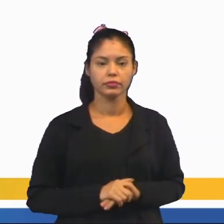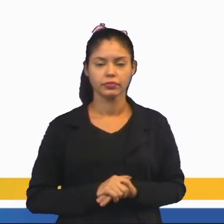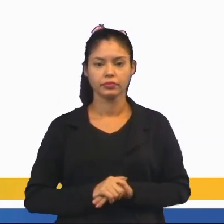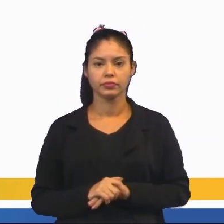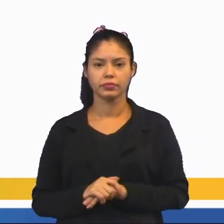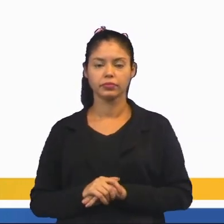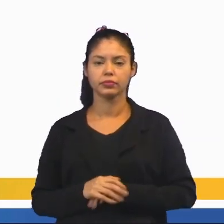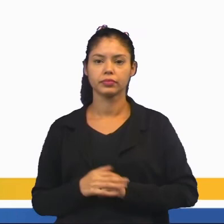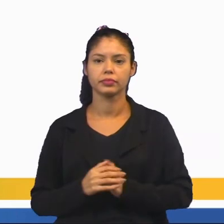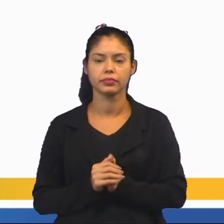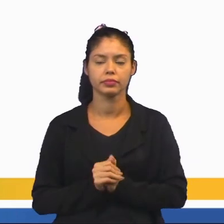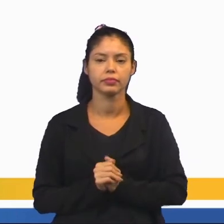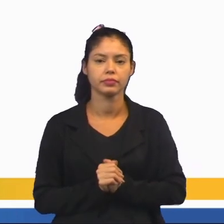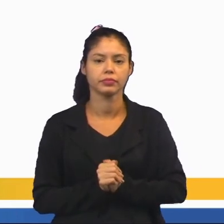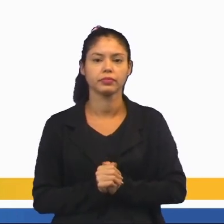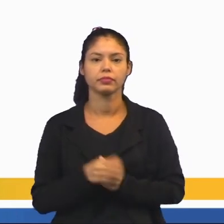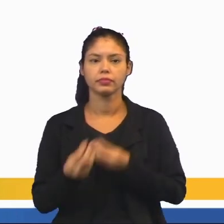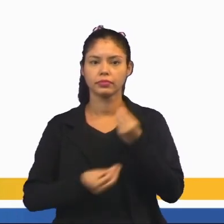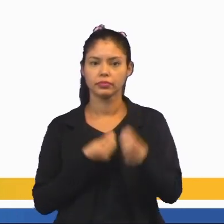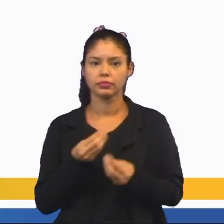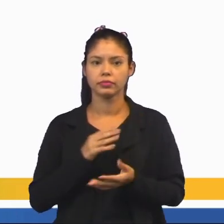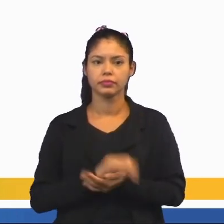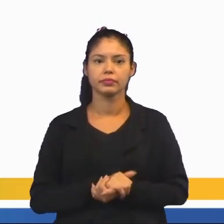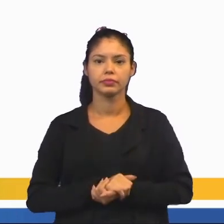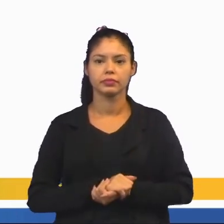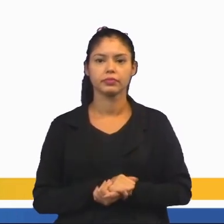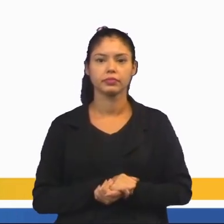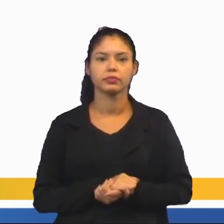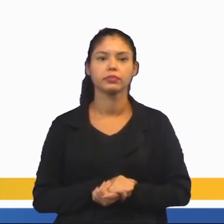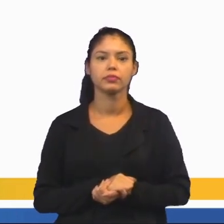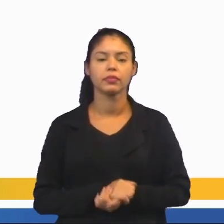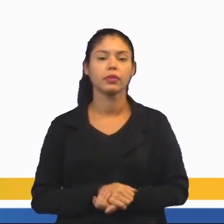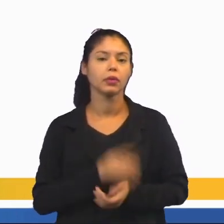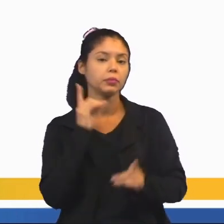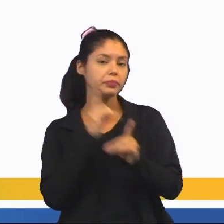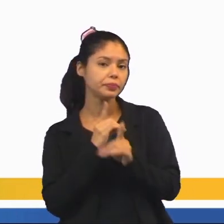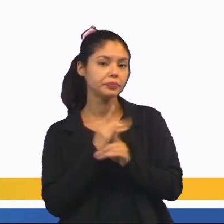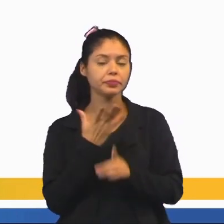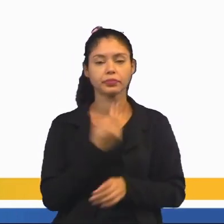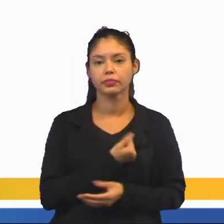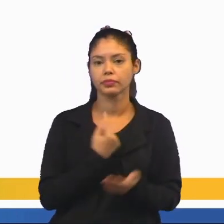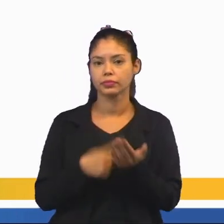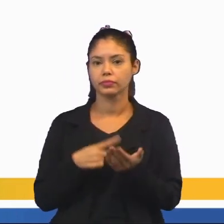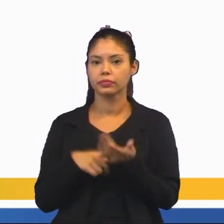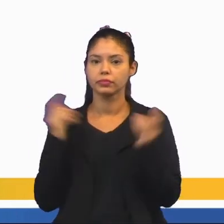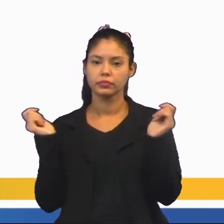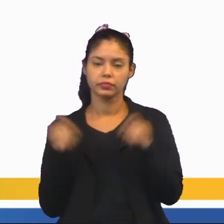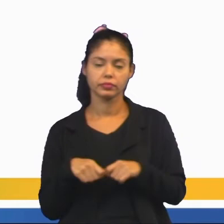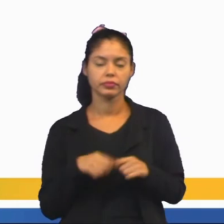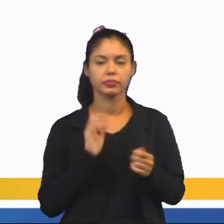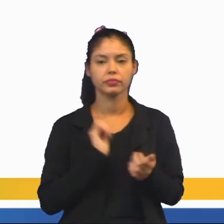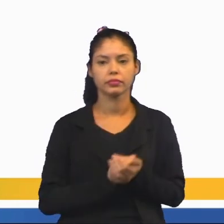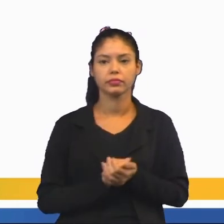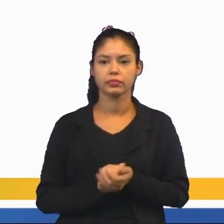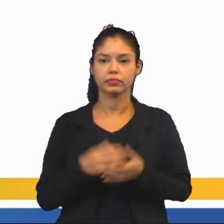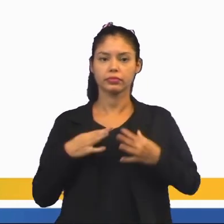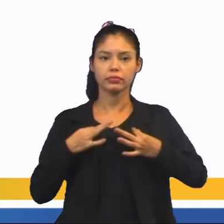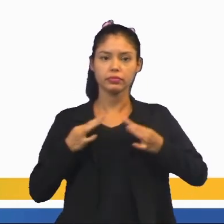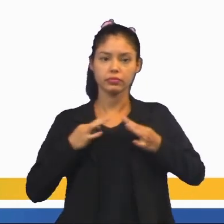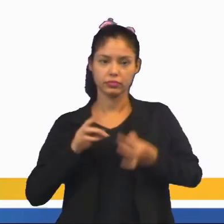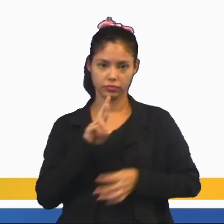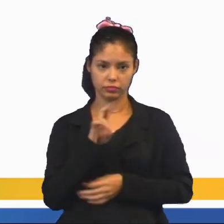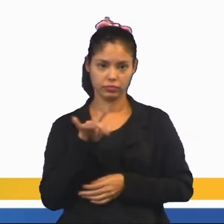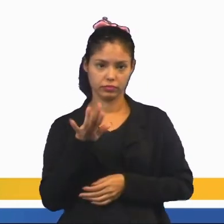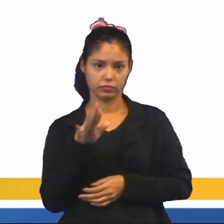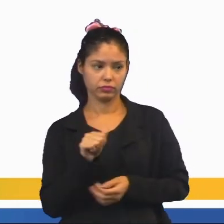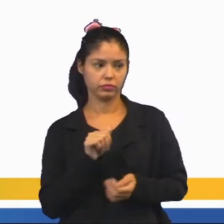Perceberam aí? Vamos ver como que vai ficar? Para encontrar o número de combinações possível entre as